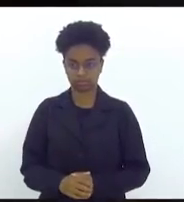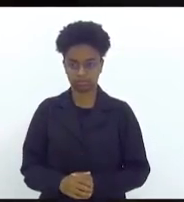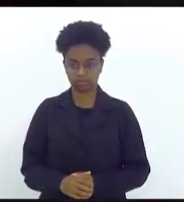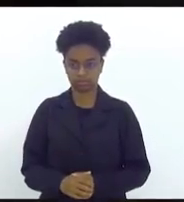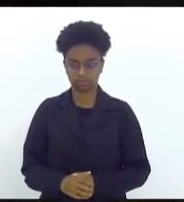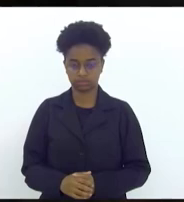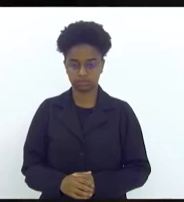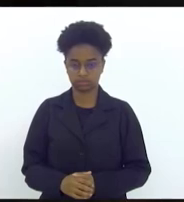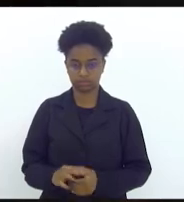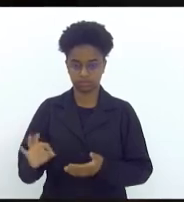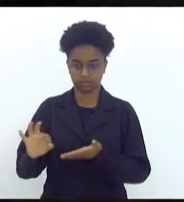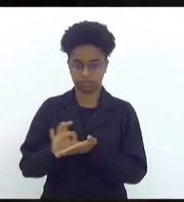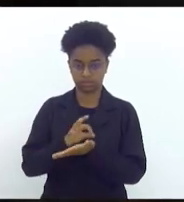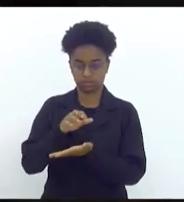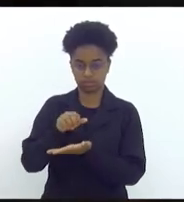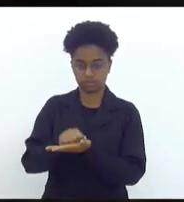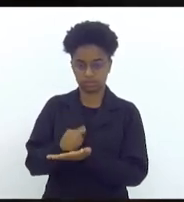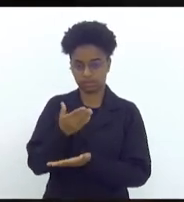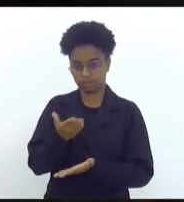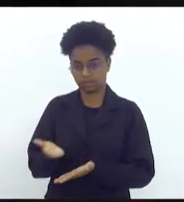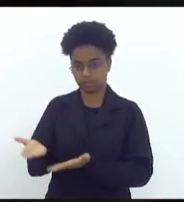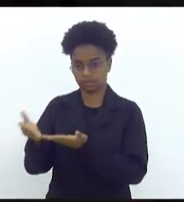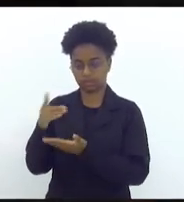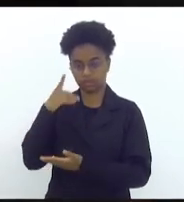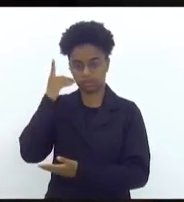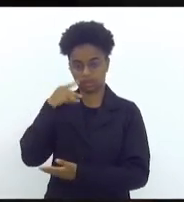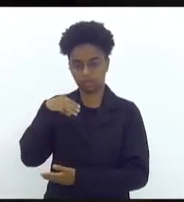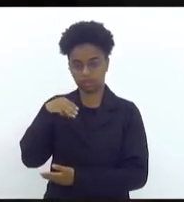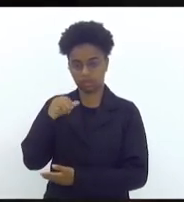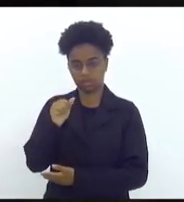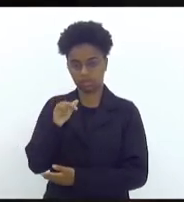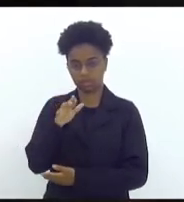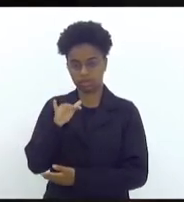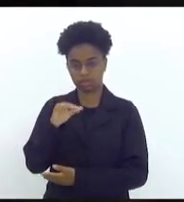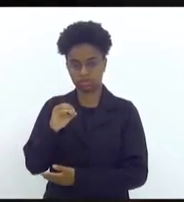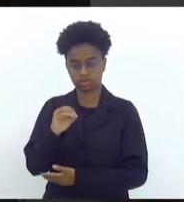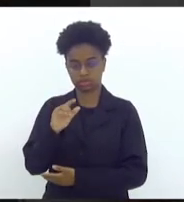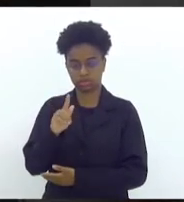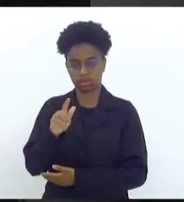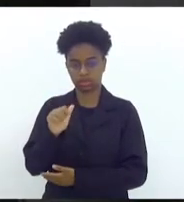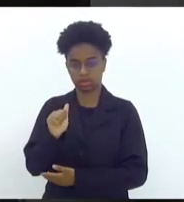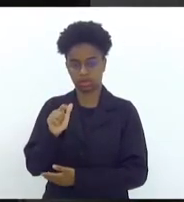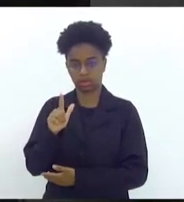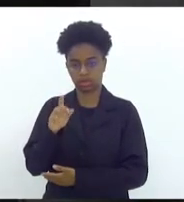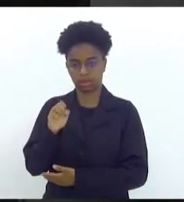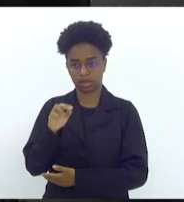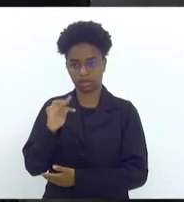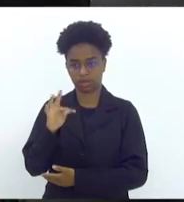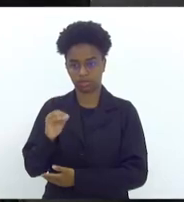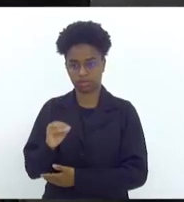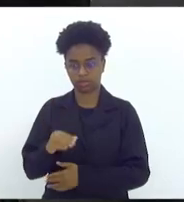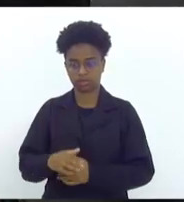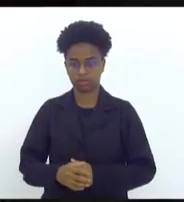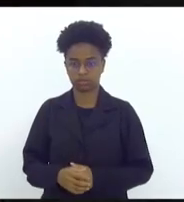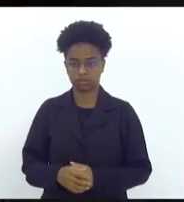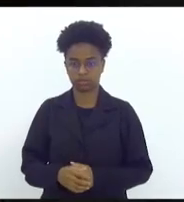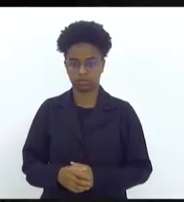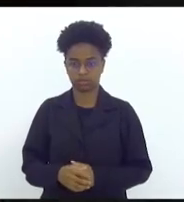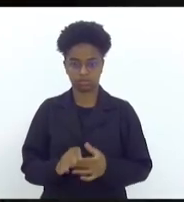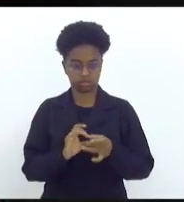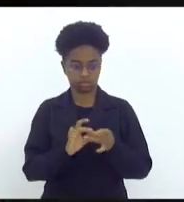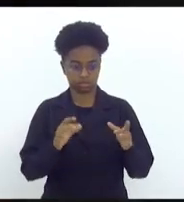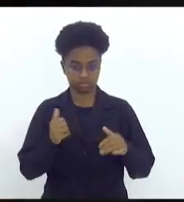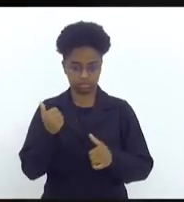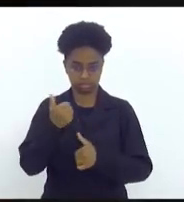orado escrito é o nome Deputado Márcio Gualberto passando a vez do